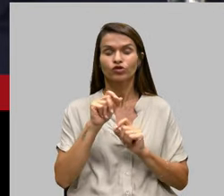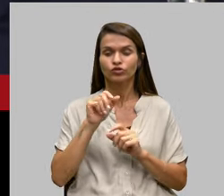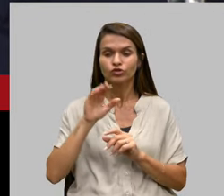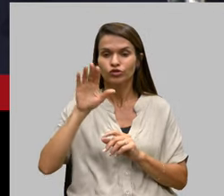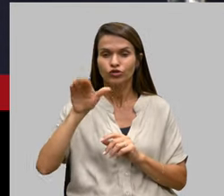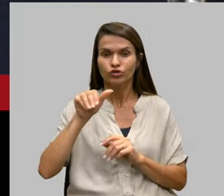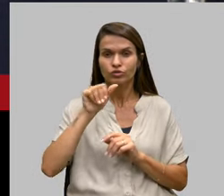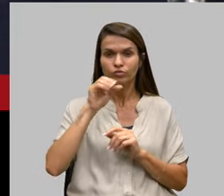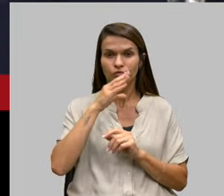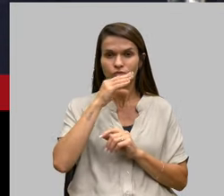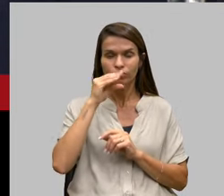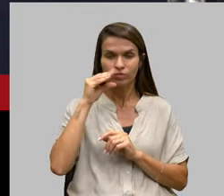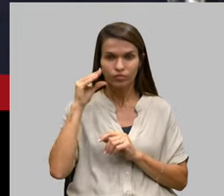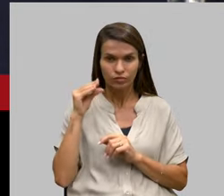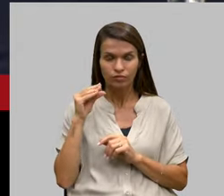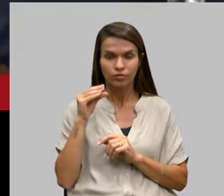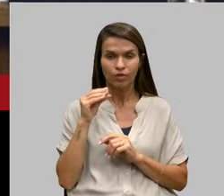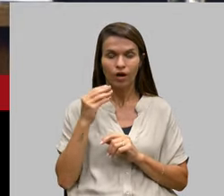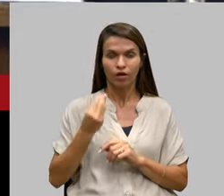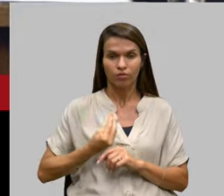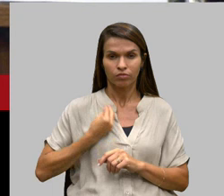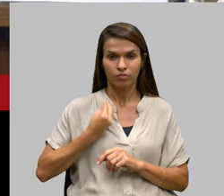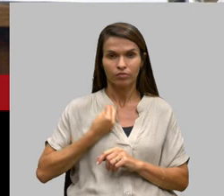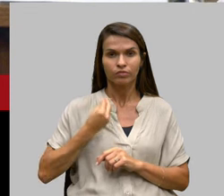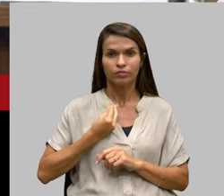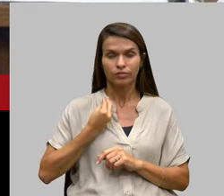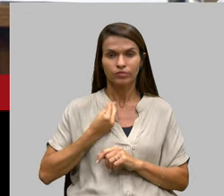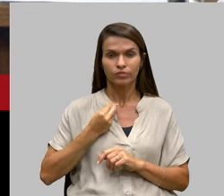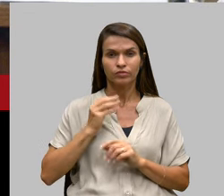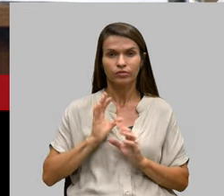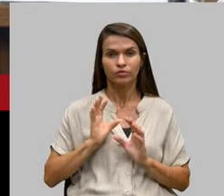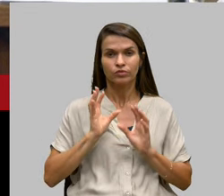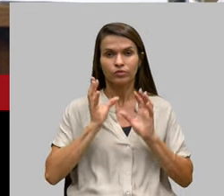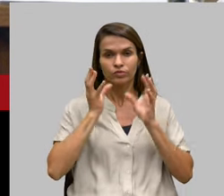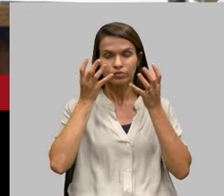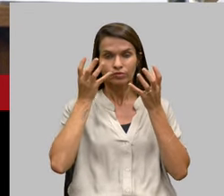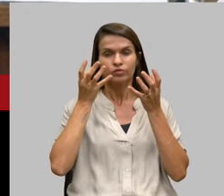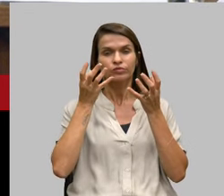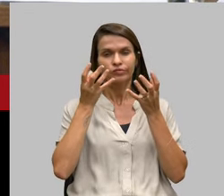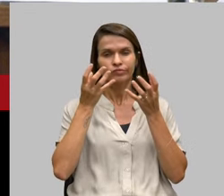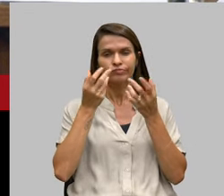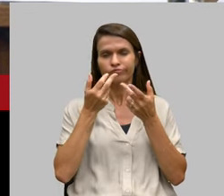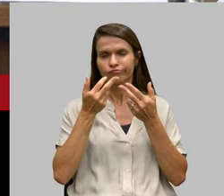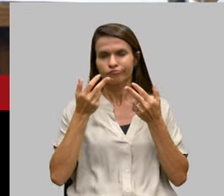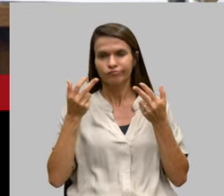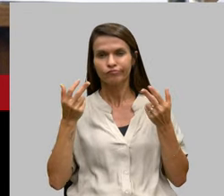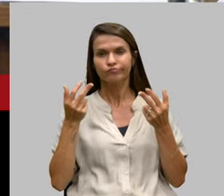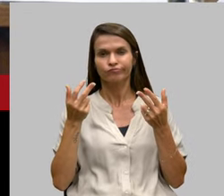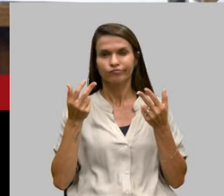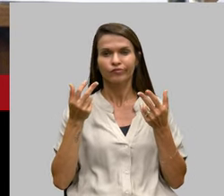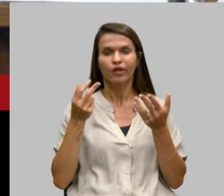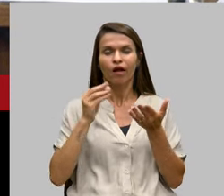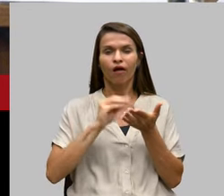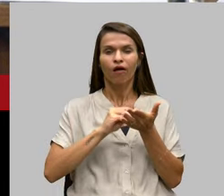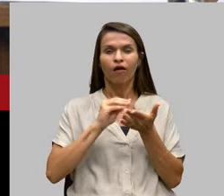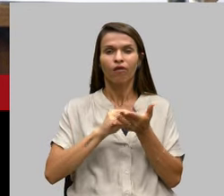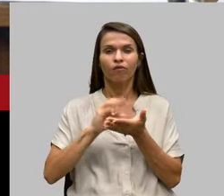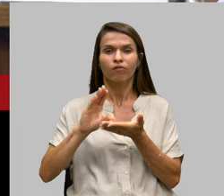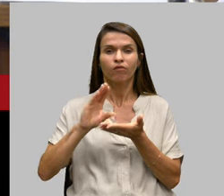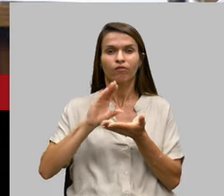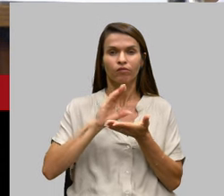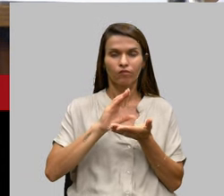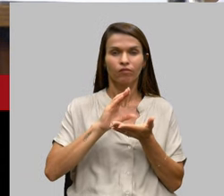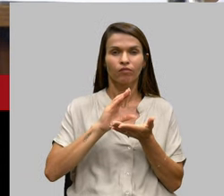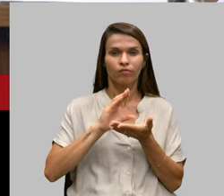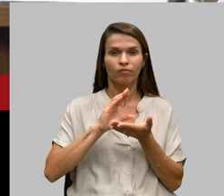uma vez a participar de eventuais insuficiências de recursos para cobrir o déficit